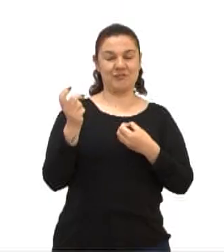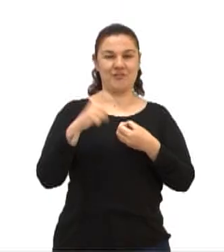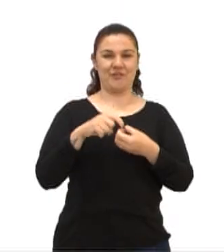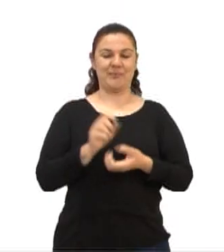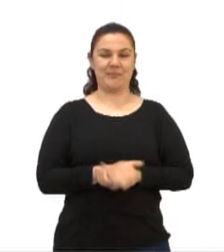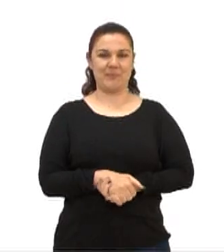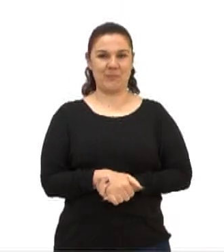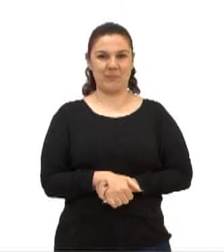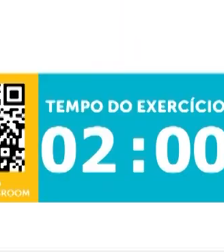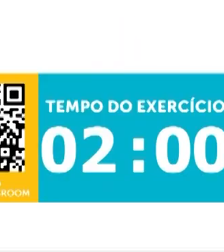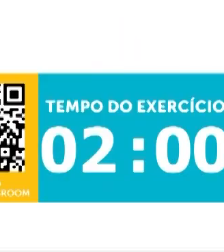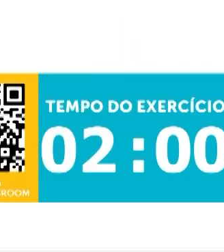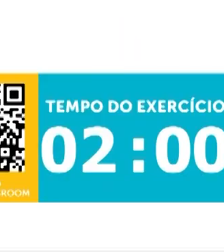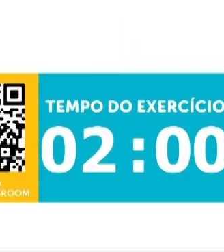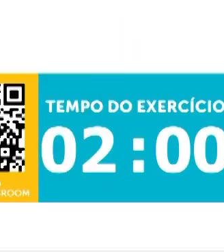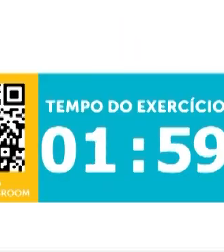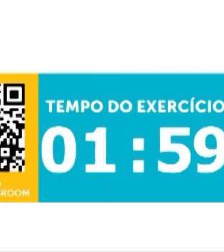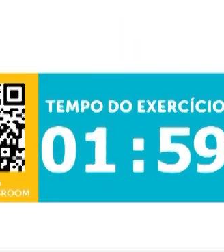eu já volto.